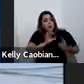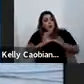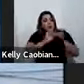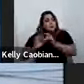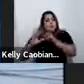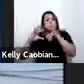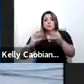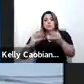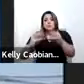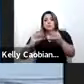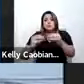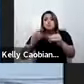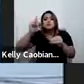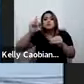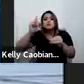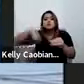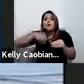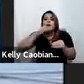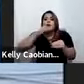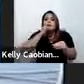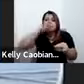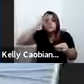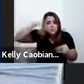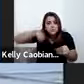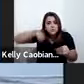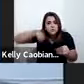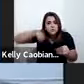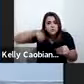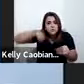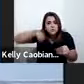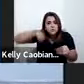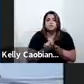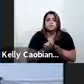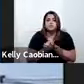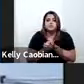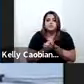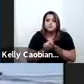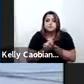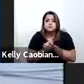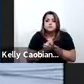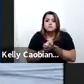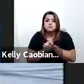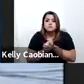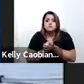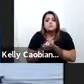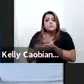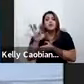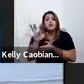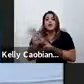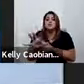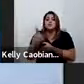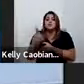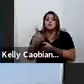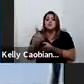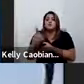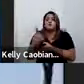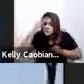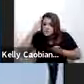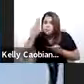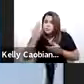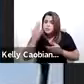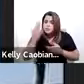aqui. É! E é isso que tem que saber. Ele vai votar